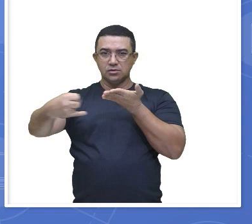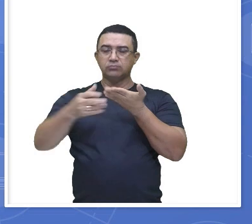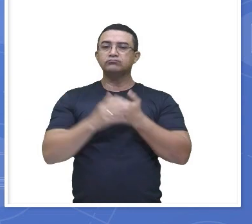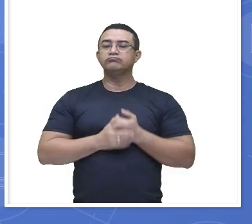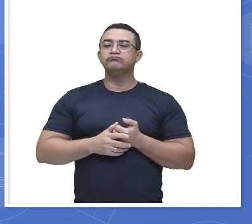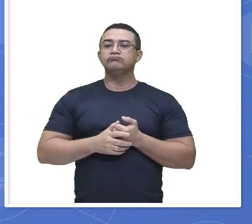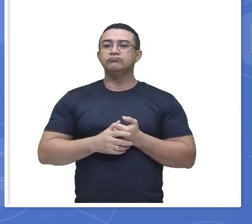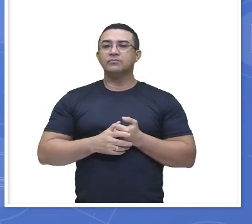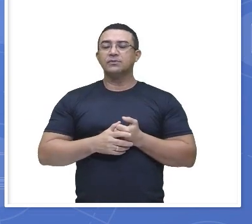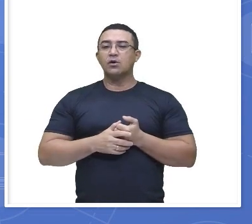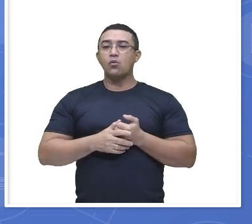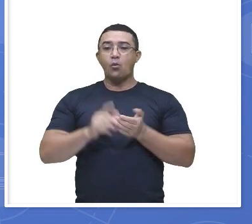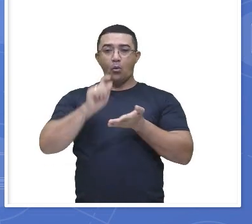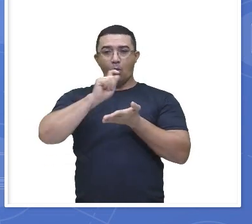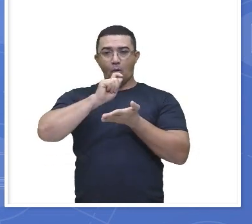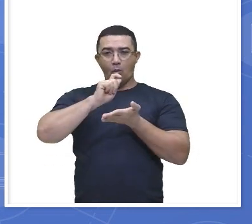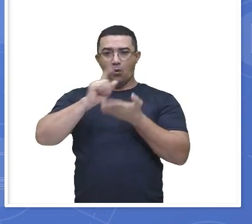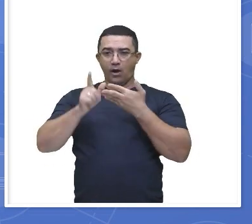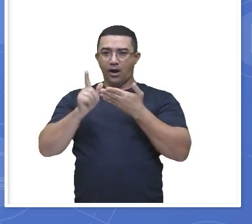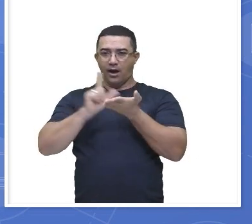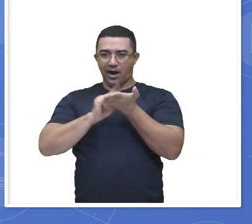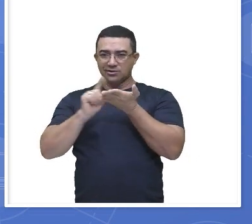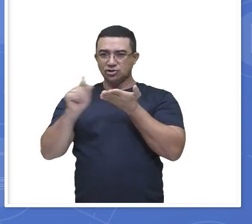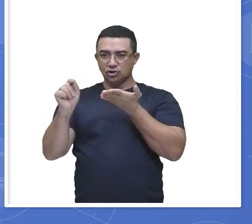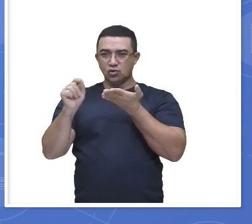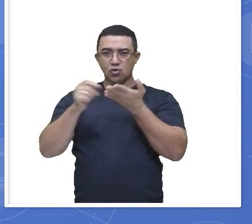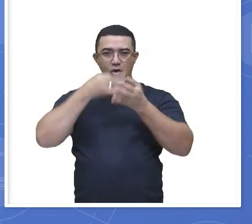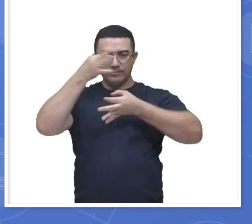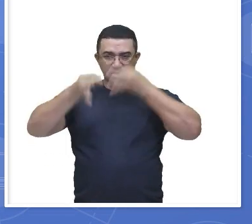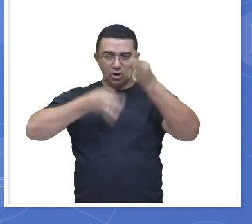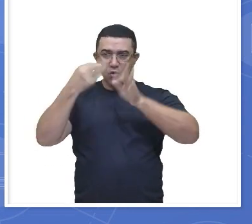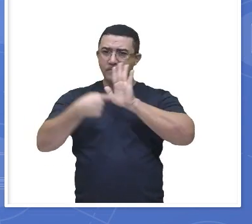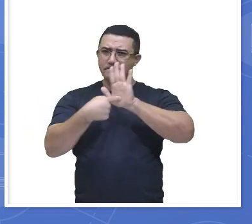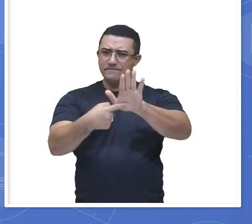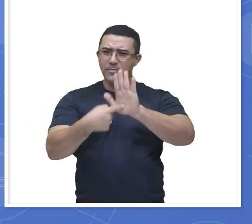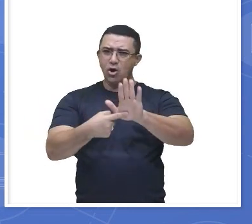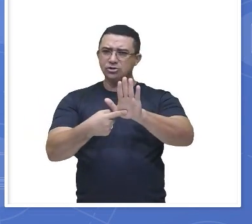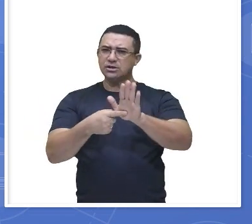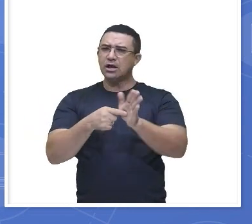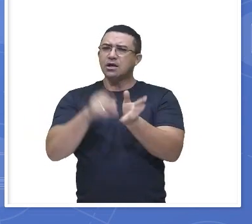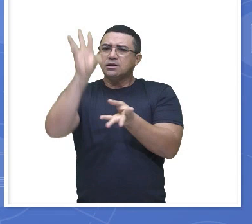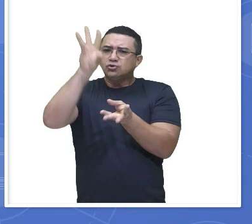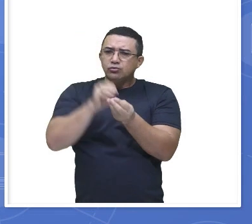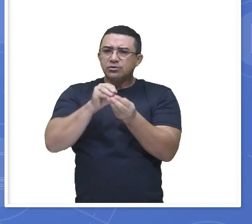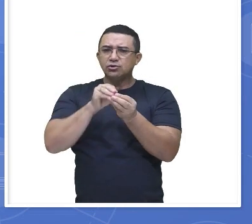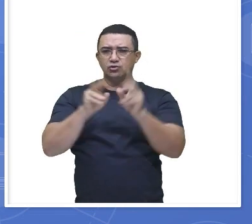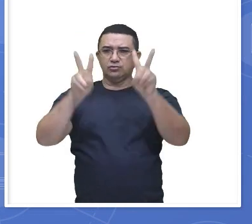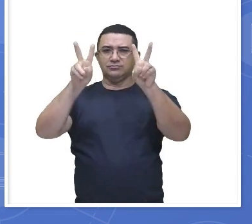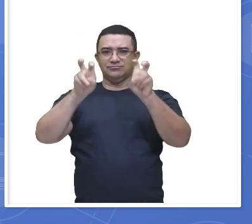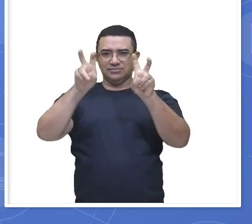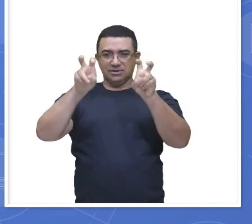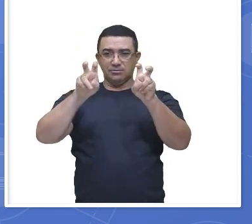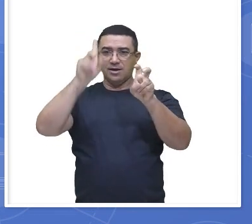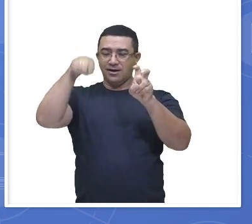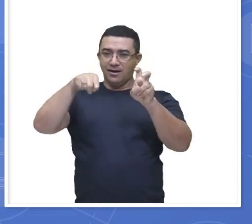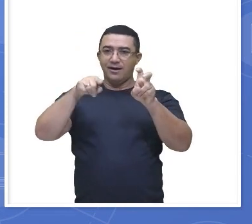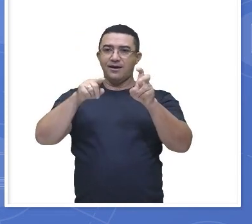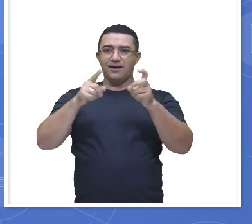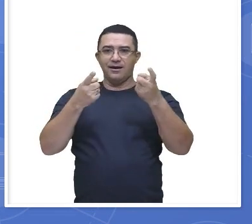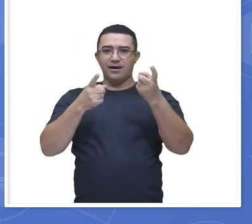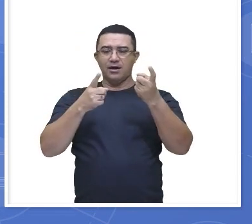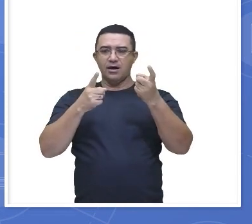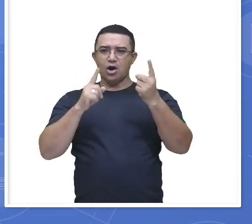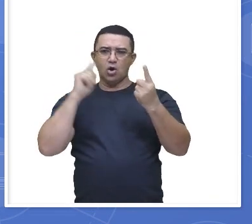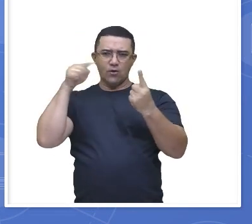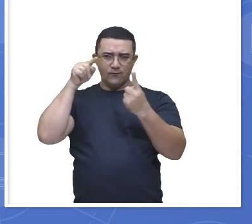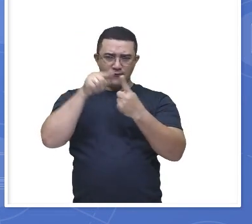vai trazer para nós? Olha aí. A introdução, ela vai apresentar de forma breve o tema, que será o objeto da análise, a